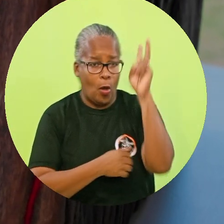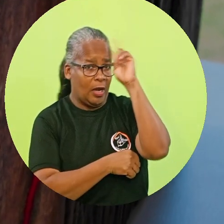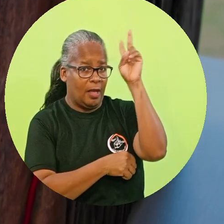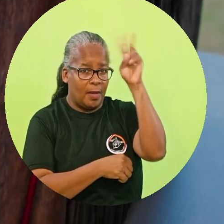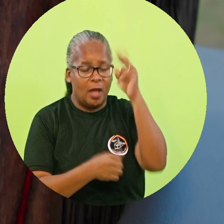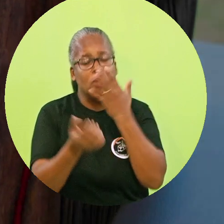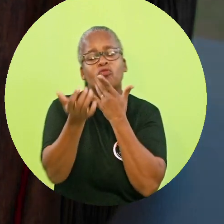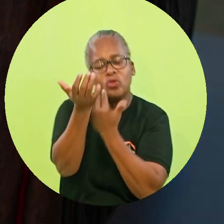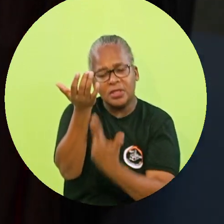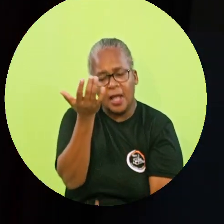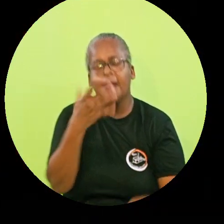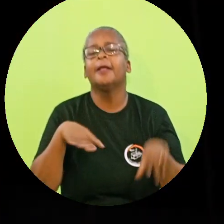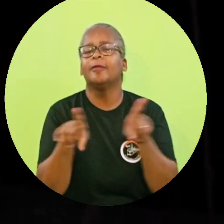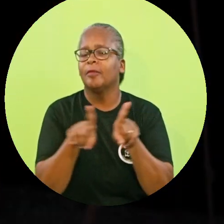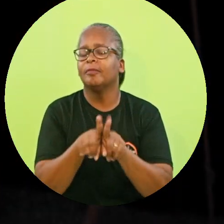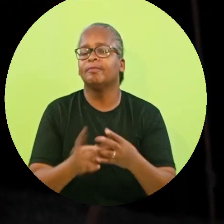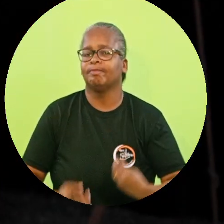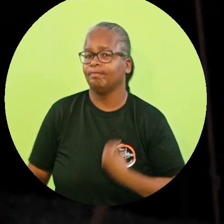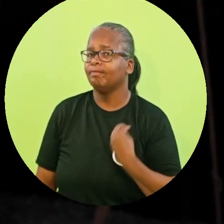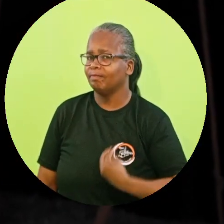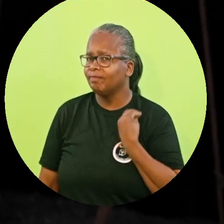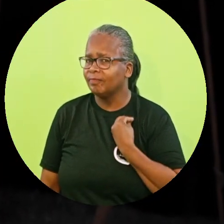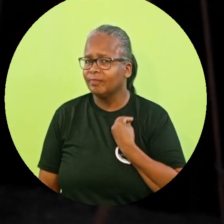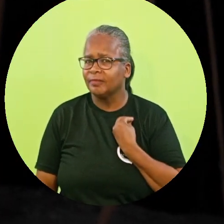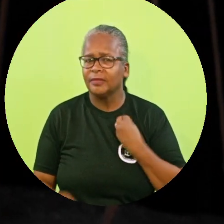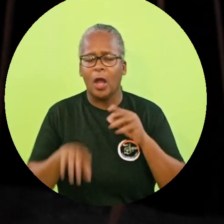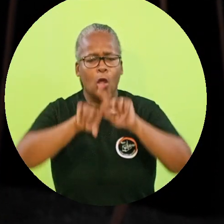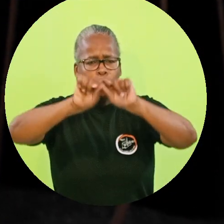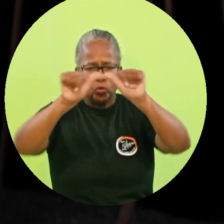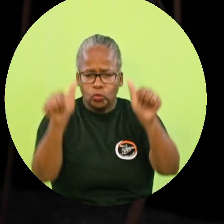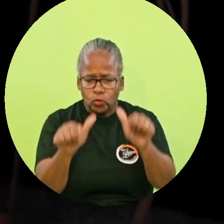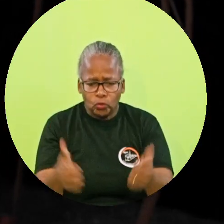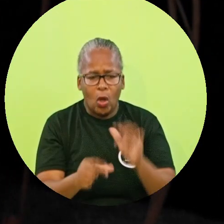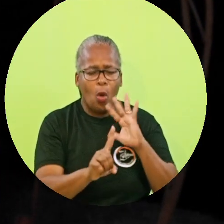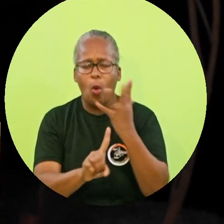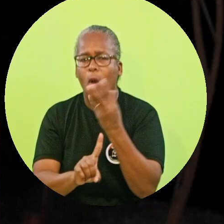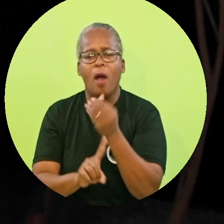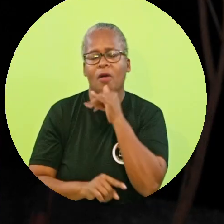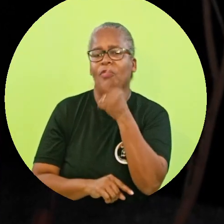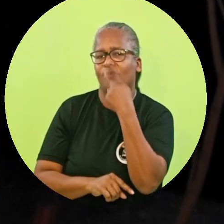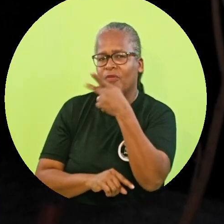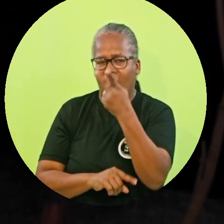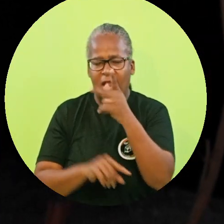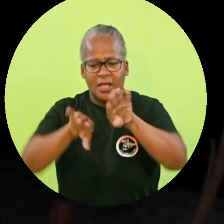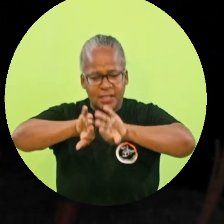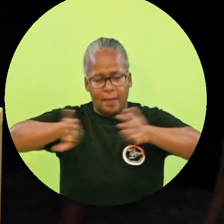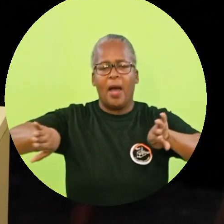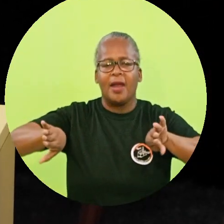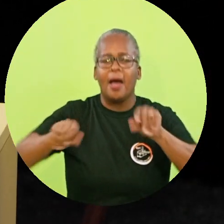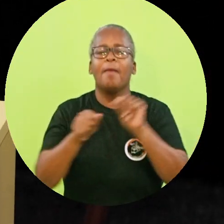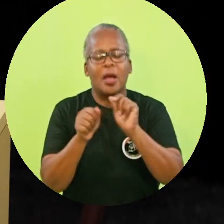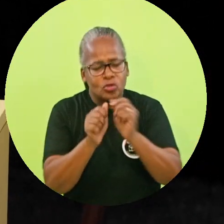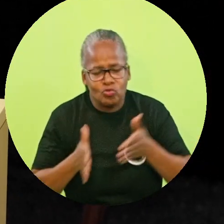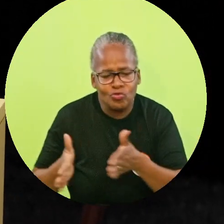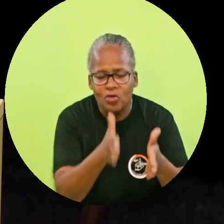que o sangue também é seiva. A obra não fala de diferenças que separam, mas de fluxos que coexistem.